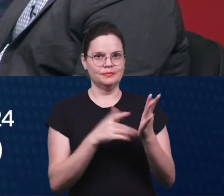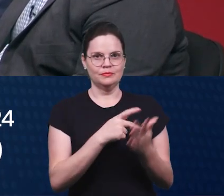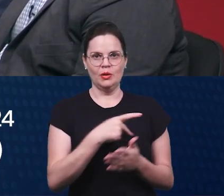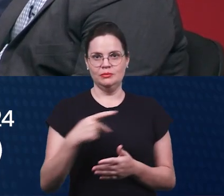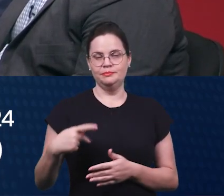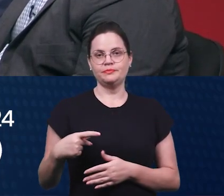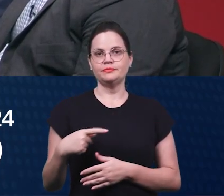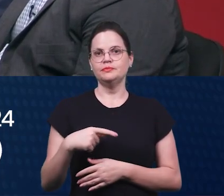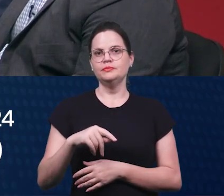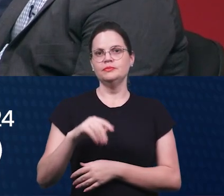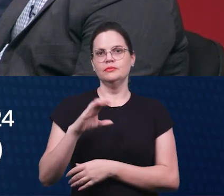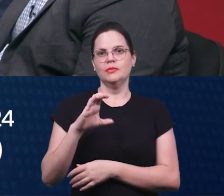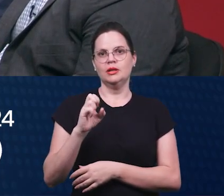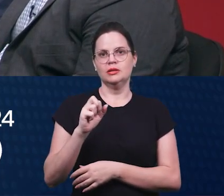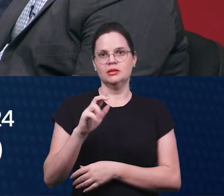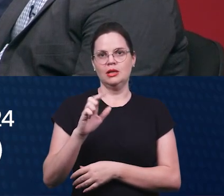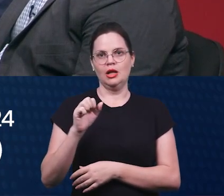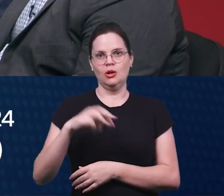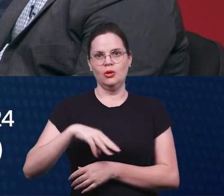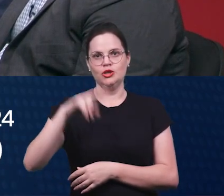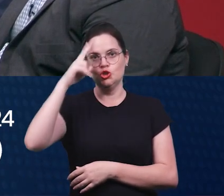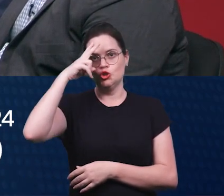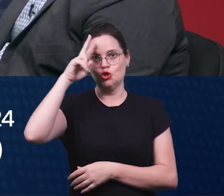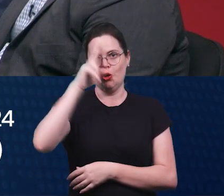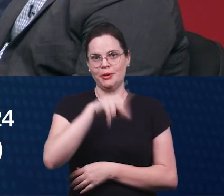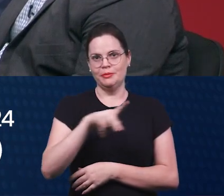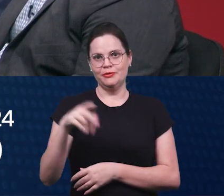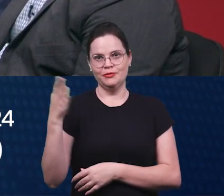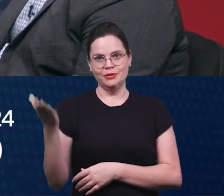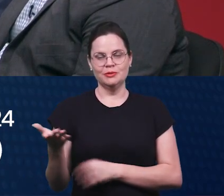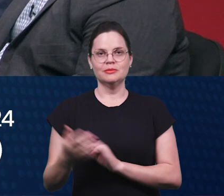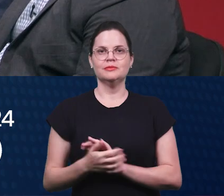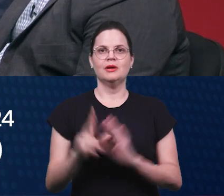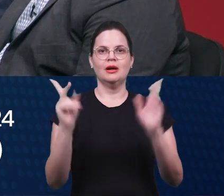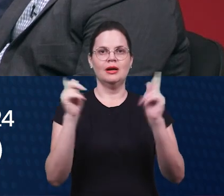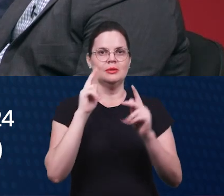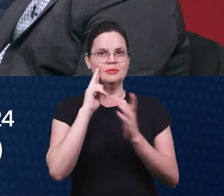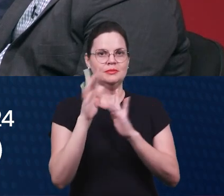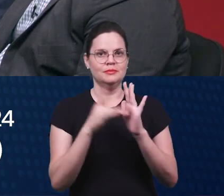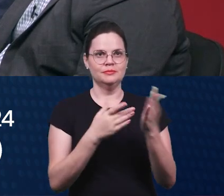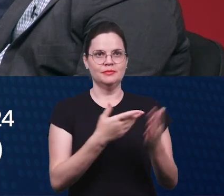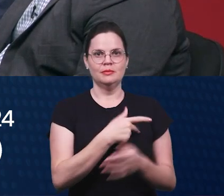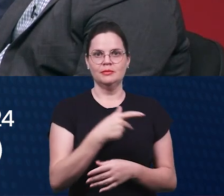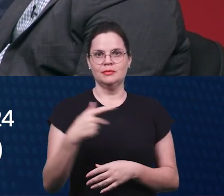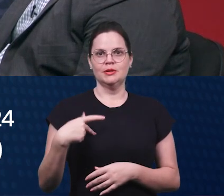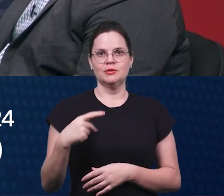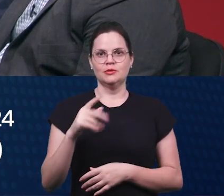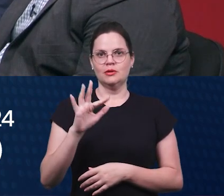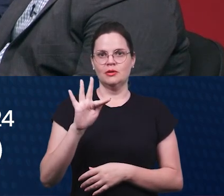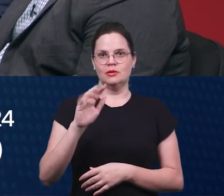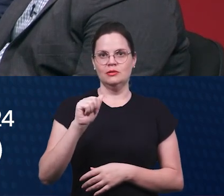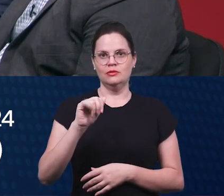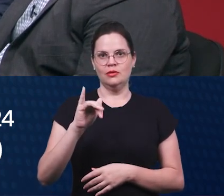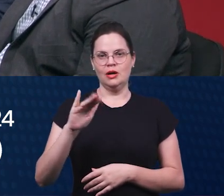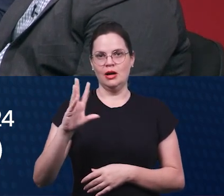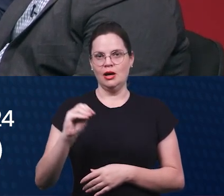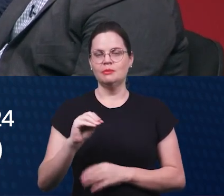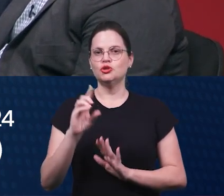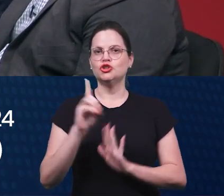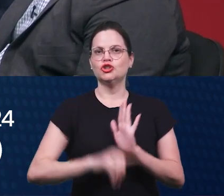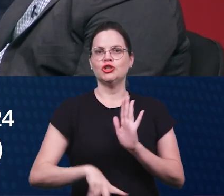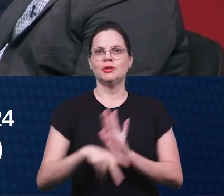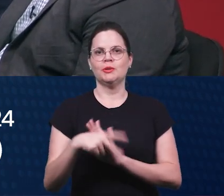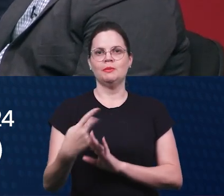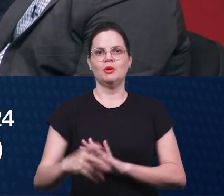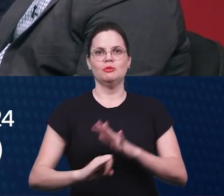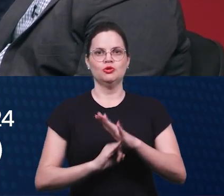Serlon, professor de História, historiador. A paz do Senhor Jesus a todos. E o pastor Fábio, diretor executivo do